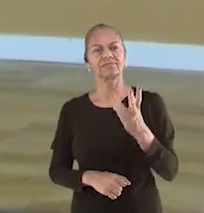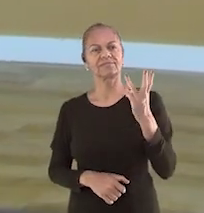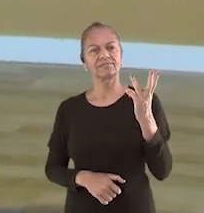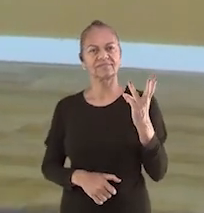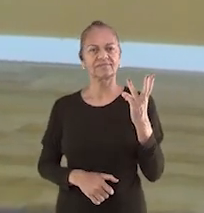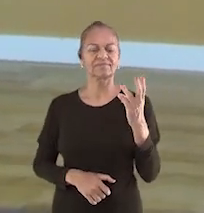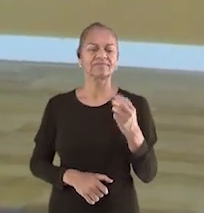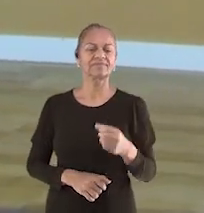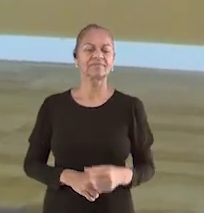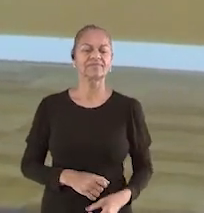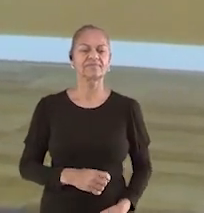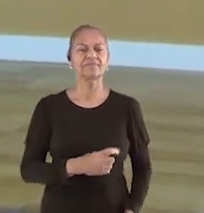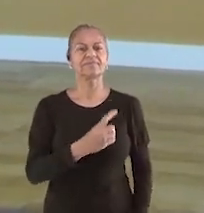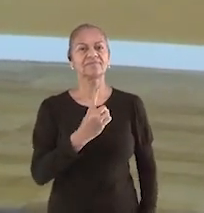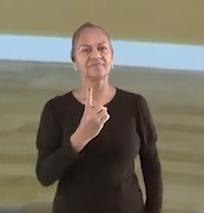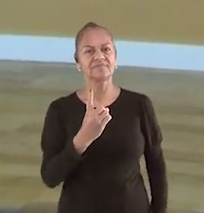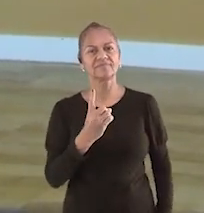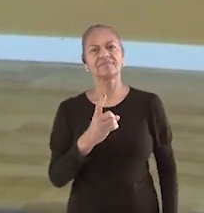1, 2, 3.